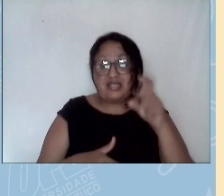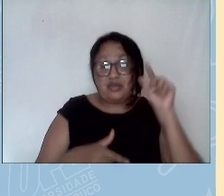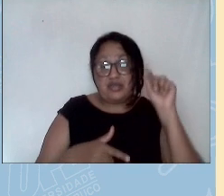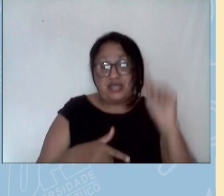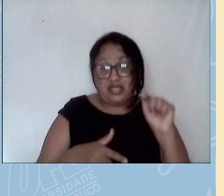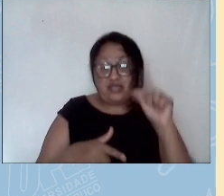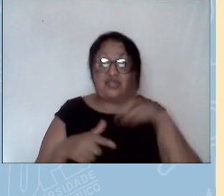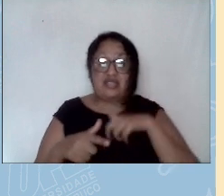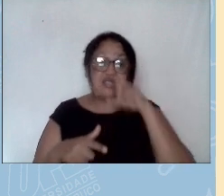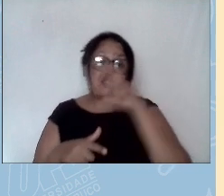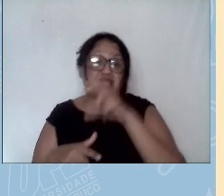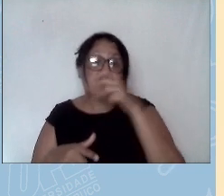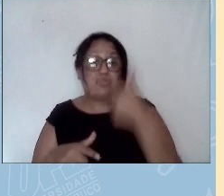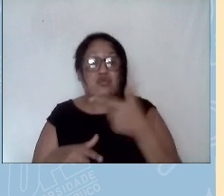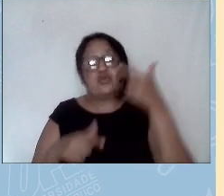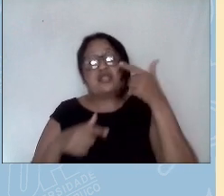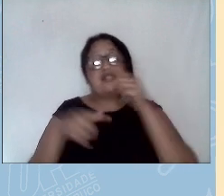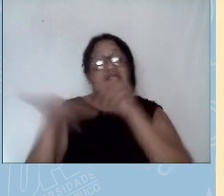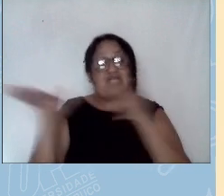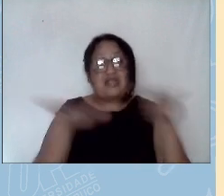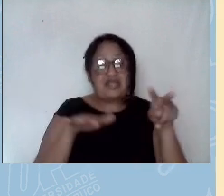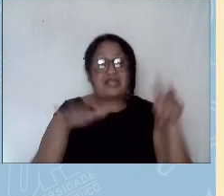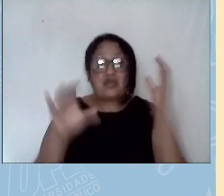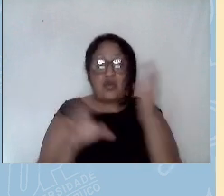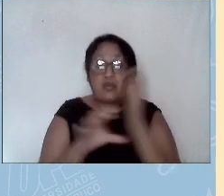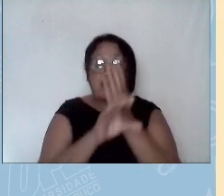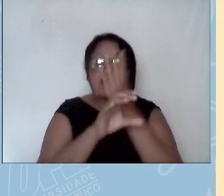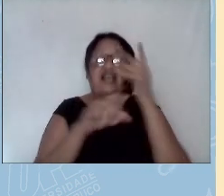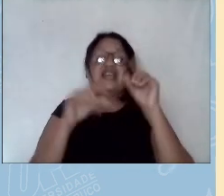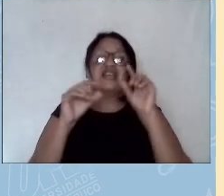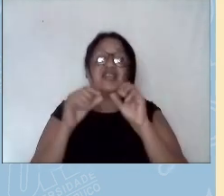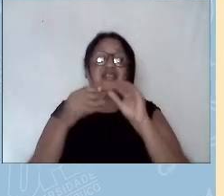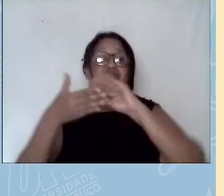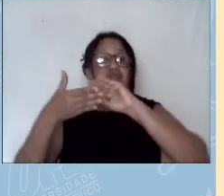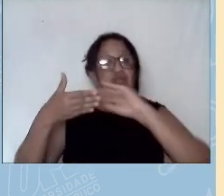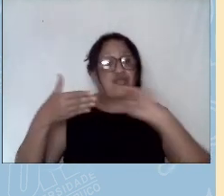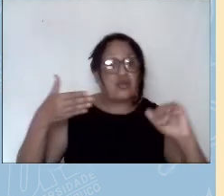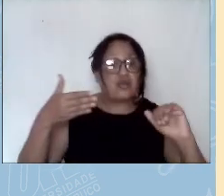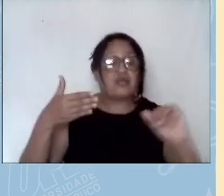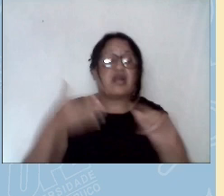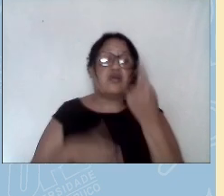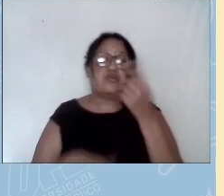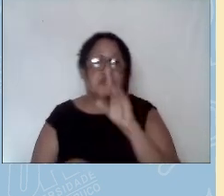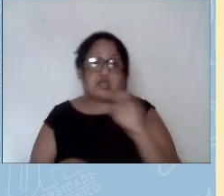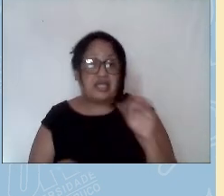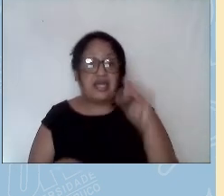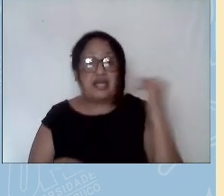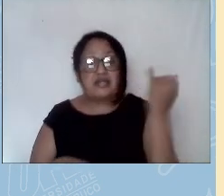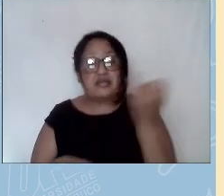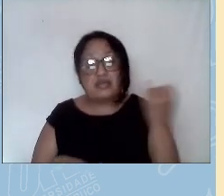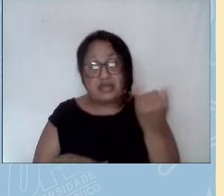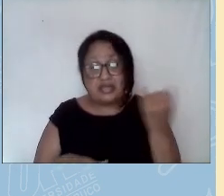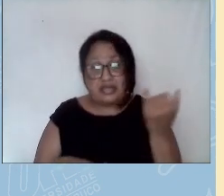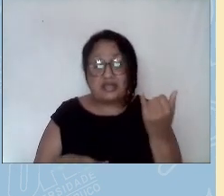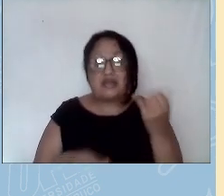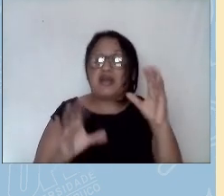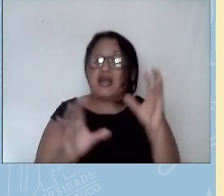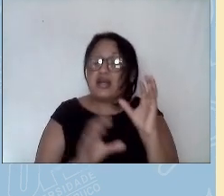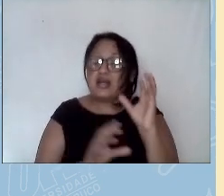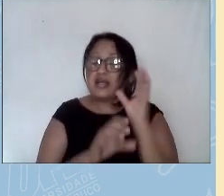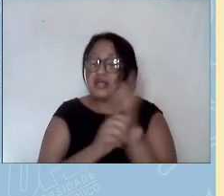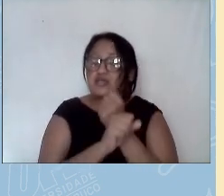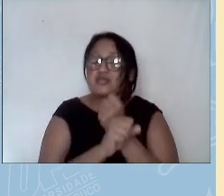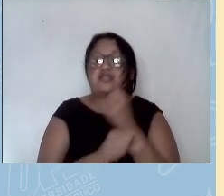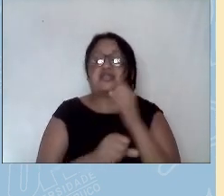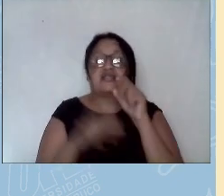semanas completas e vai restar vai sobrar um dia isso é importante para a resolução dessa questão